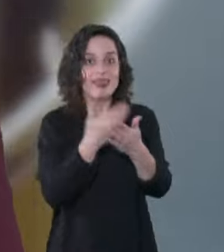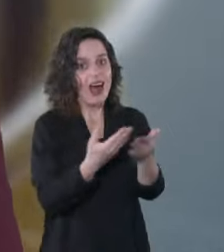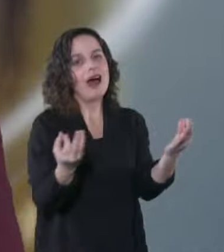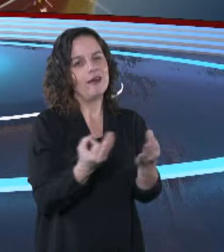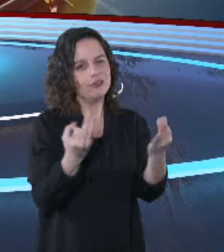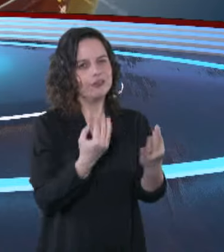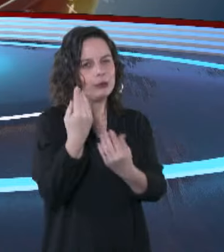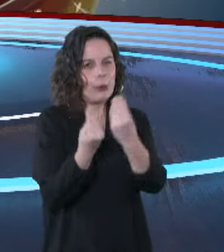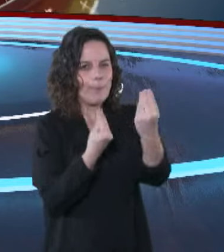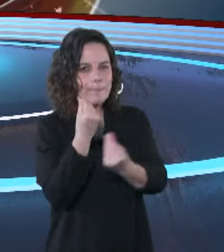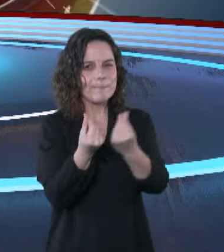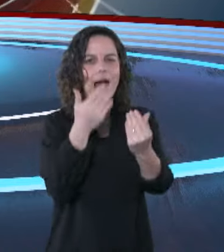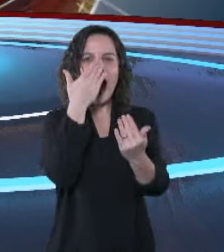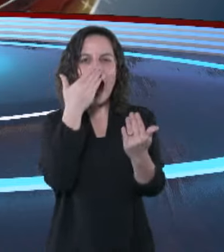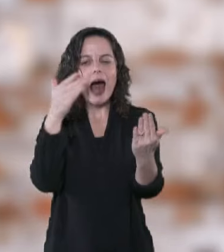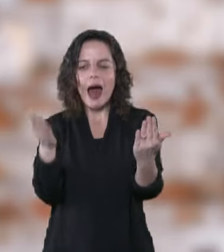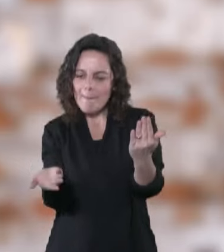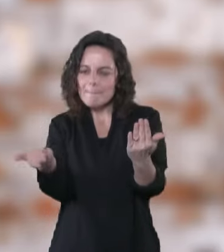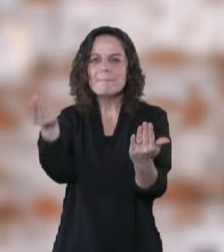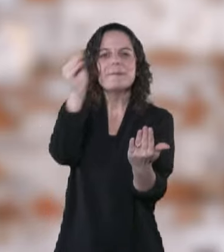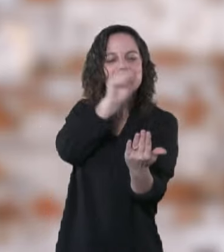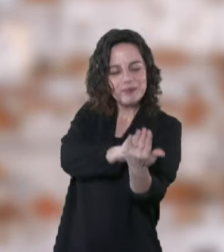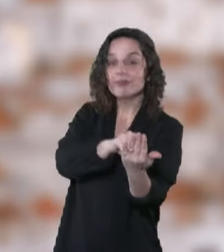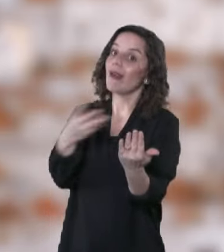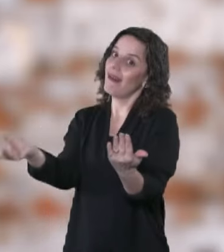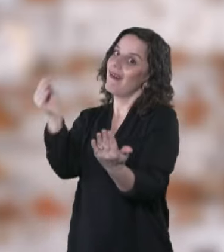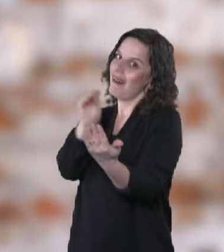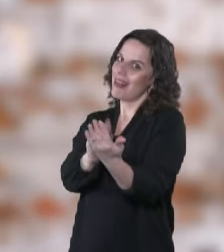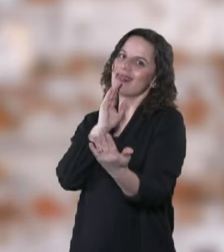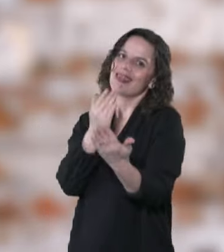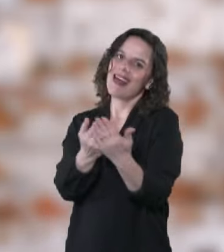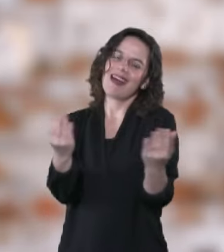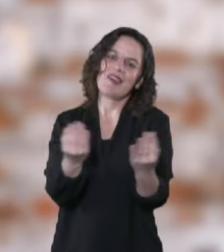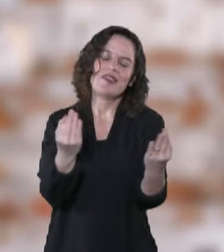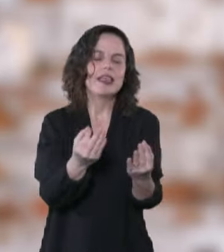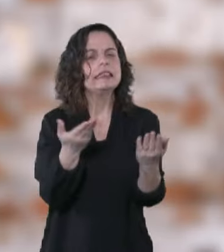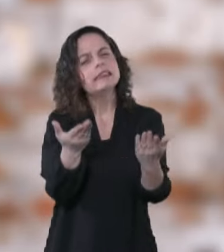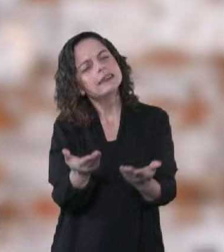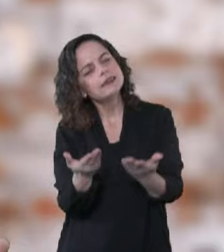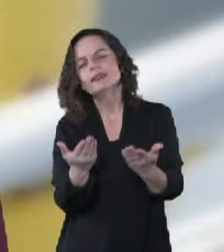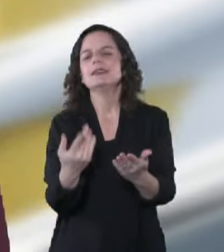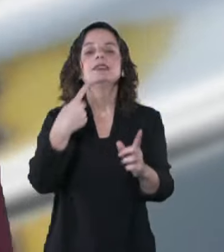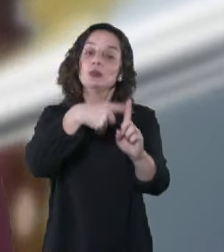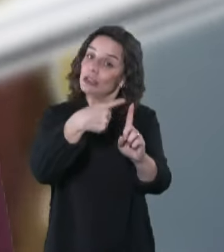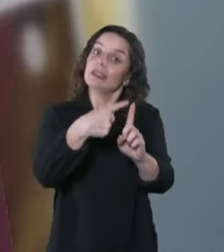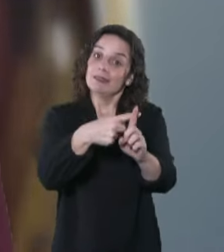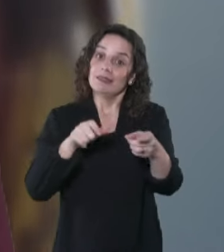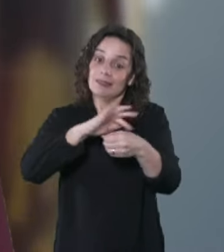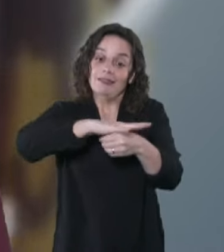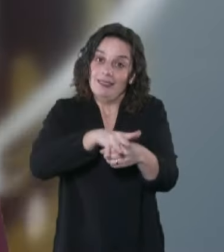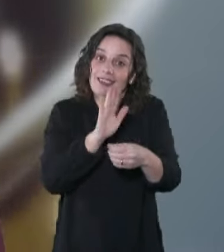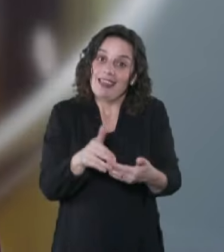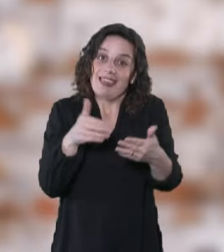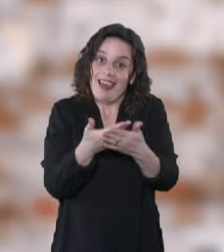aqui um virar de página. Trouxe um virar de página, foi muito. Teve essa grande foi uma das partes positivas da pandemia, trazer